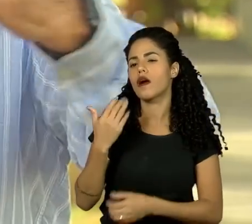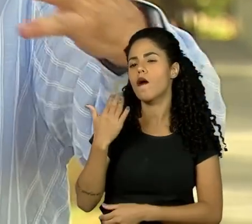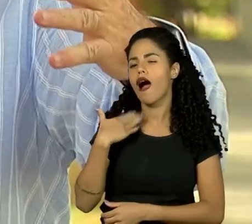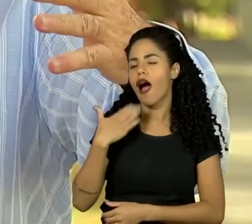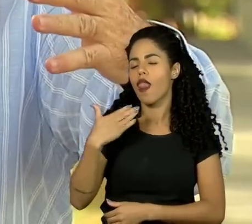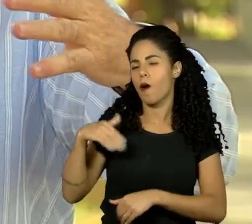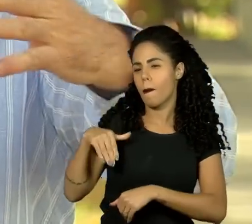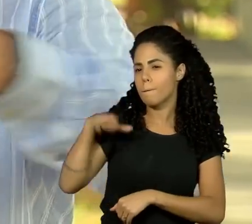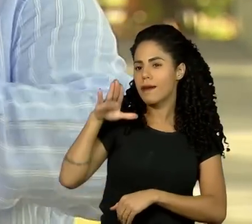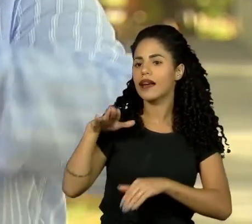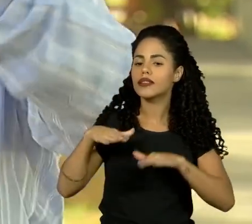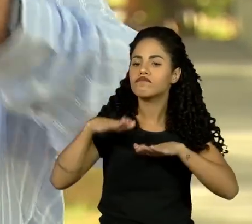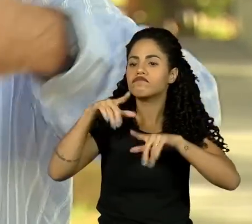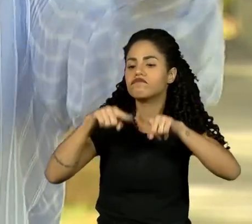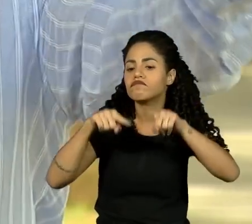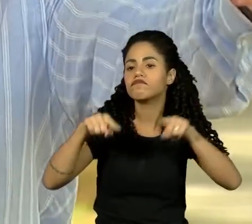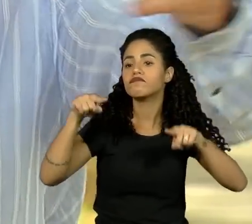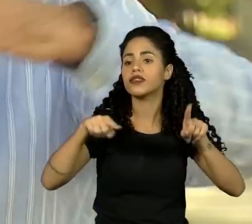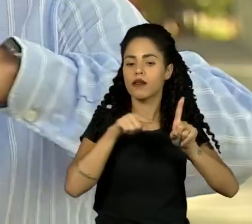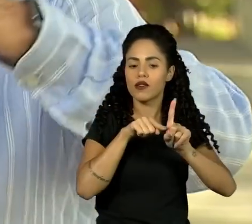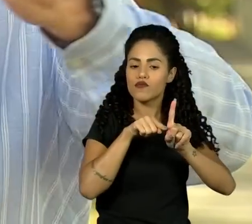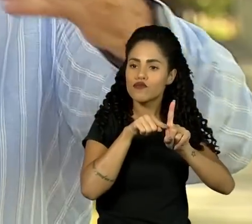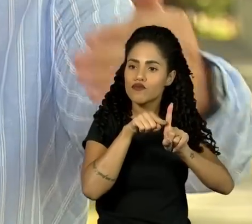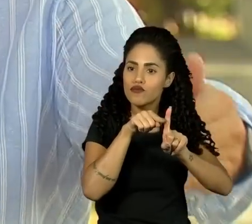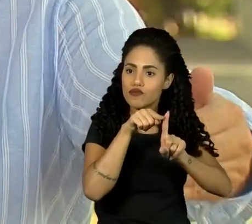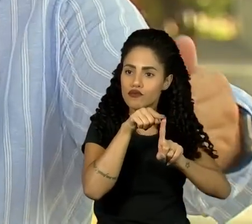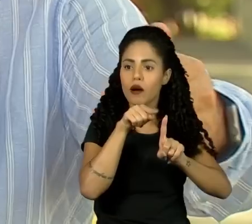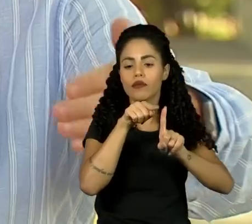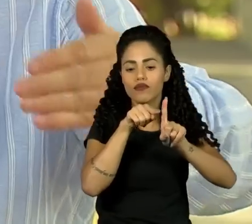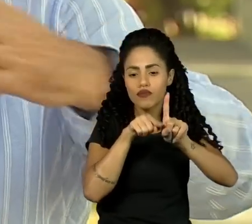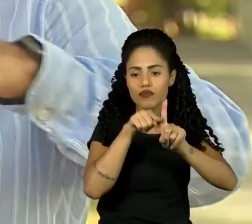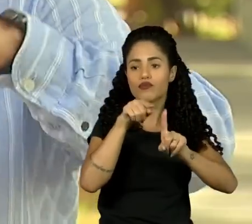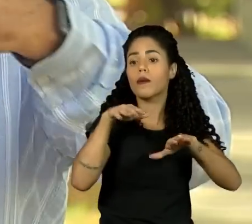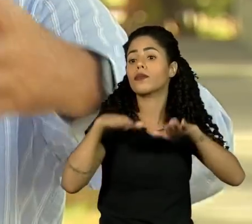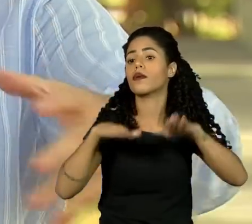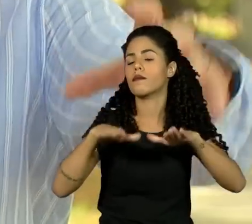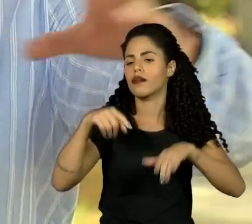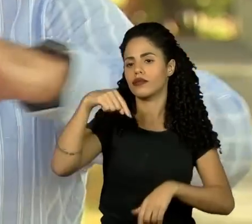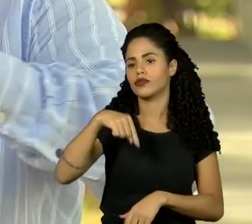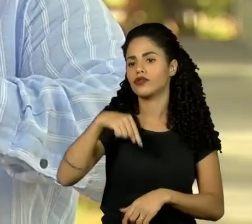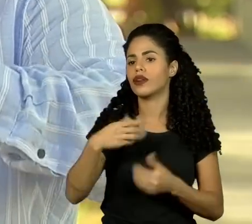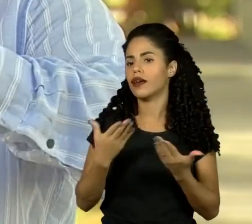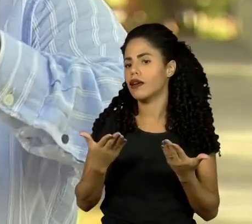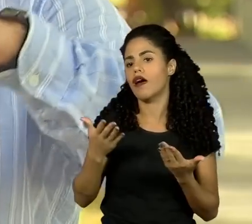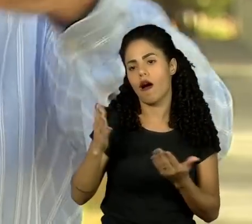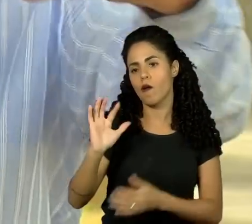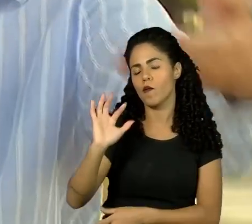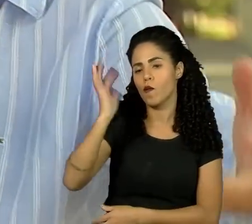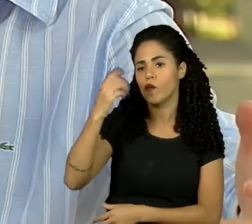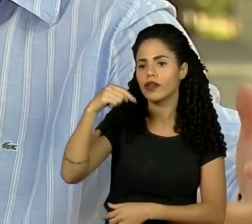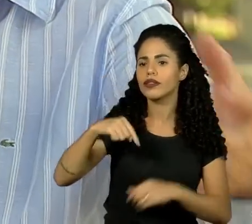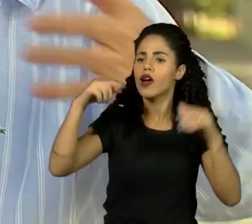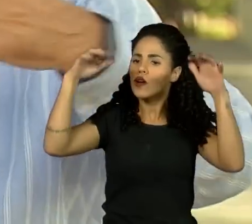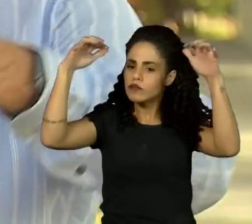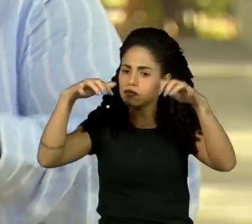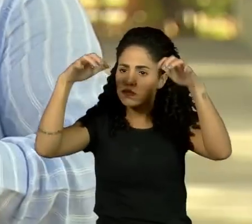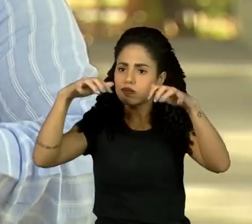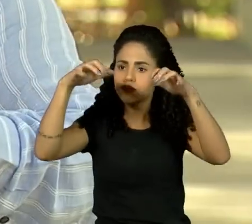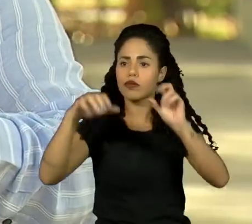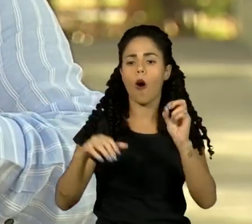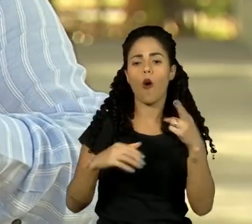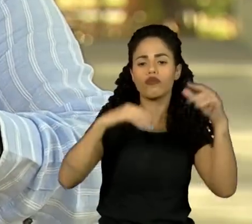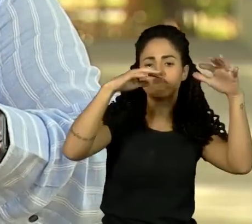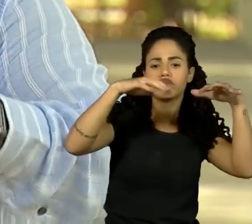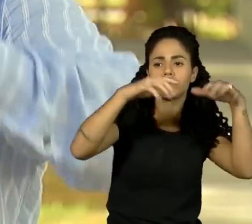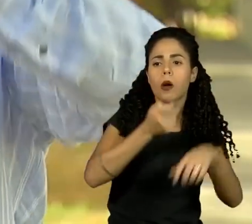como a variabilidade da temperatura ao longo do ano é muito baixa, praticamente é só controlada por chove mais ou chove